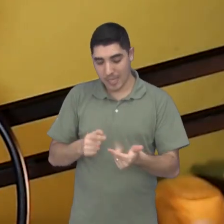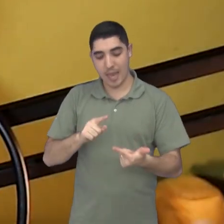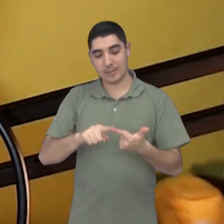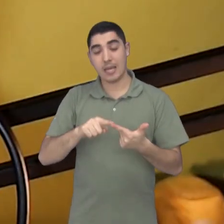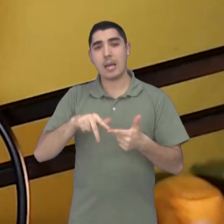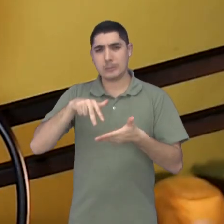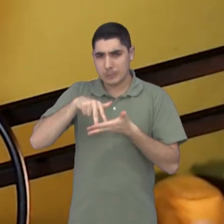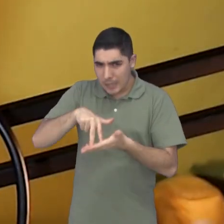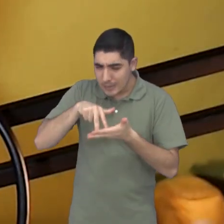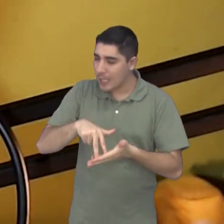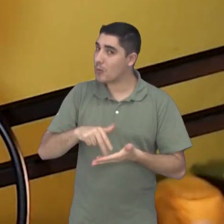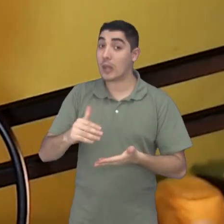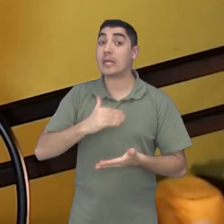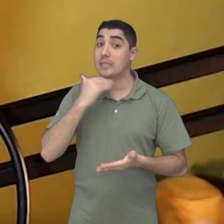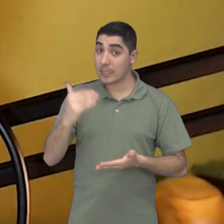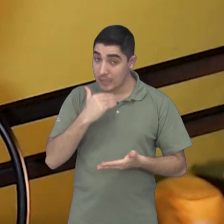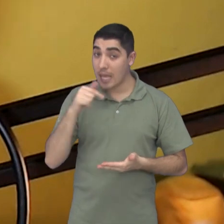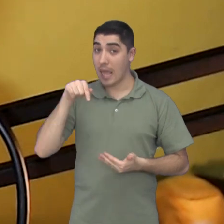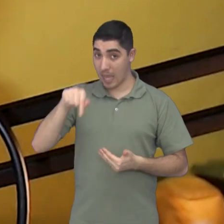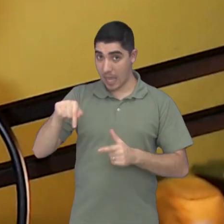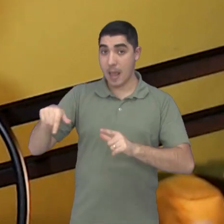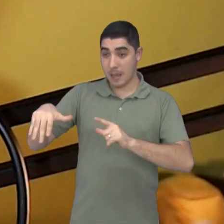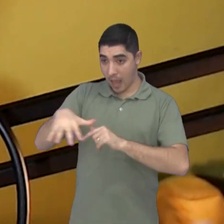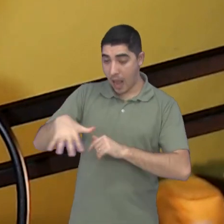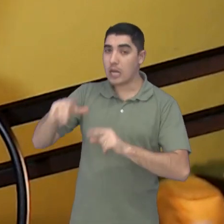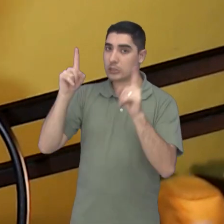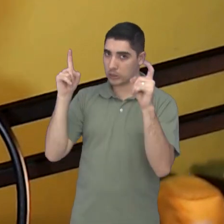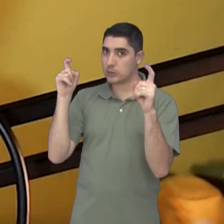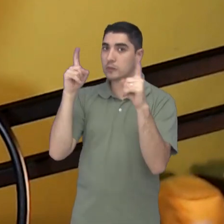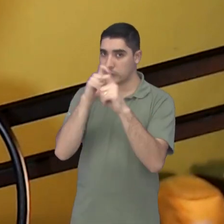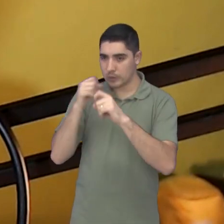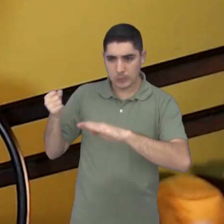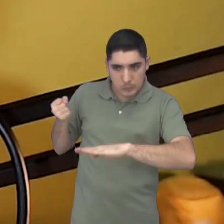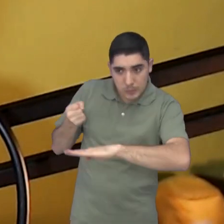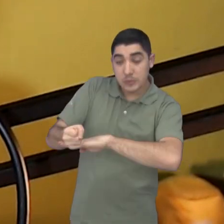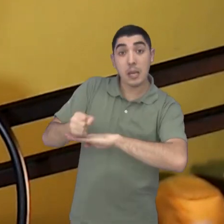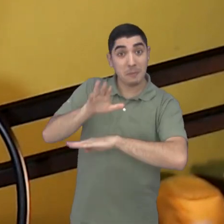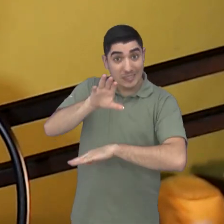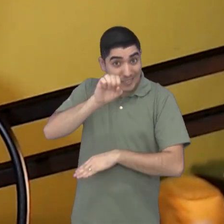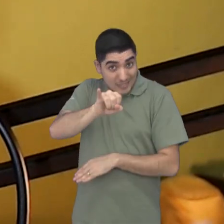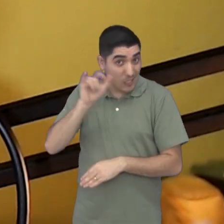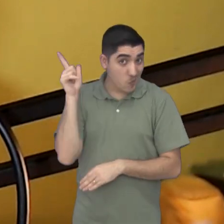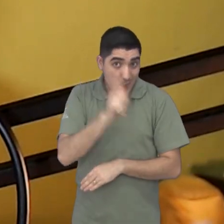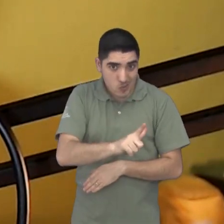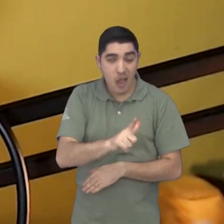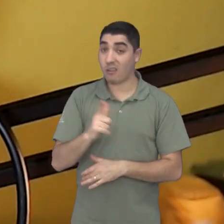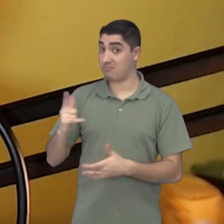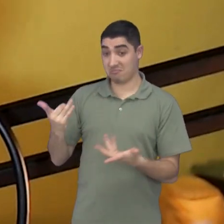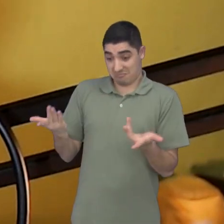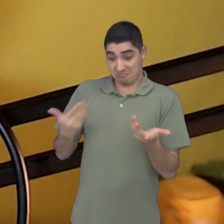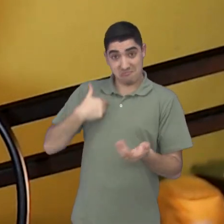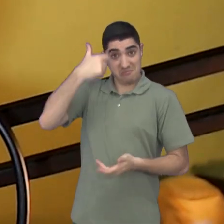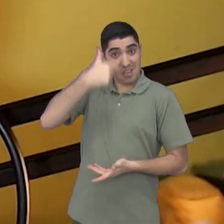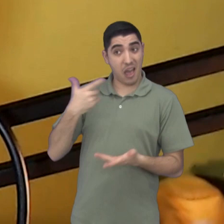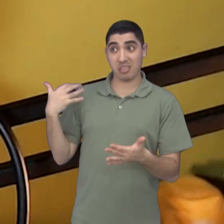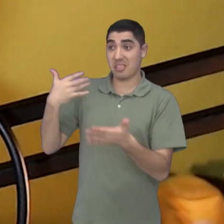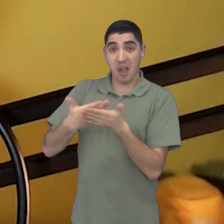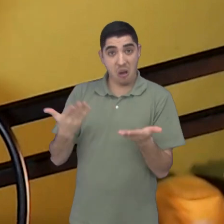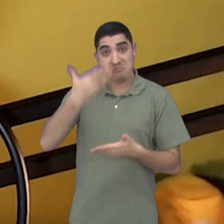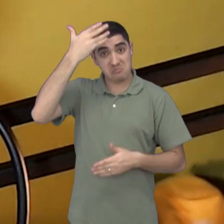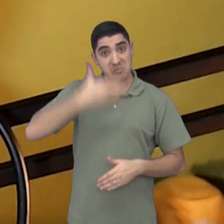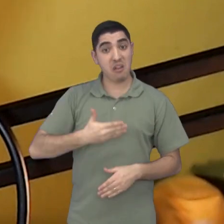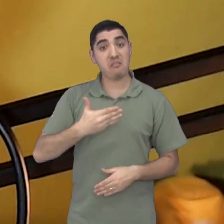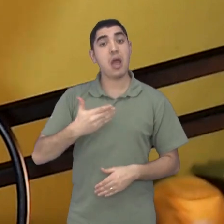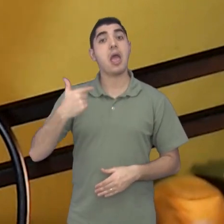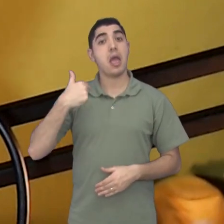Paciência, persistência, não tem jeito. É um mercado difícil de entrar, mas se você consegue, tô aqui até hoje para